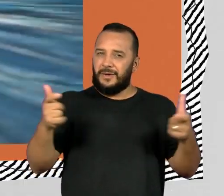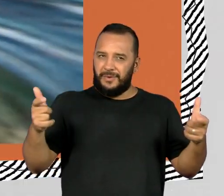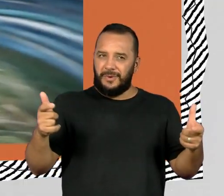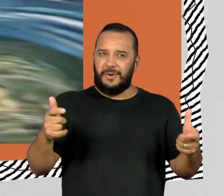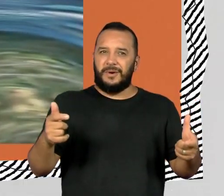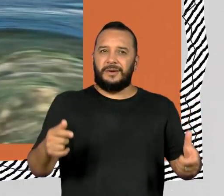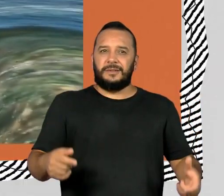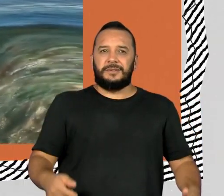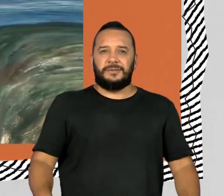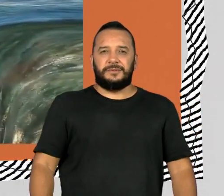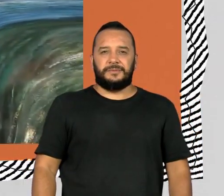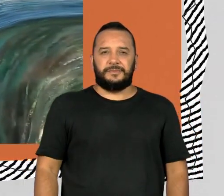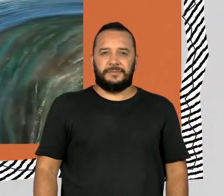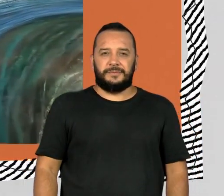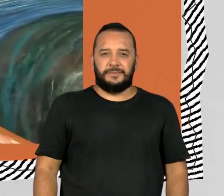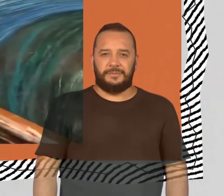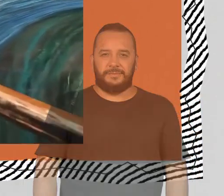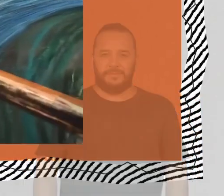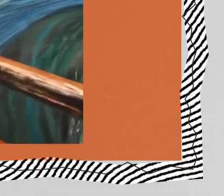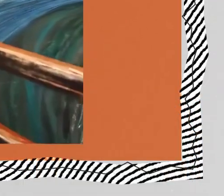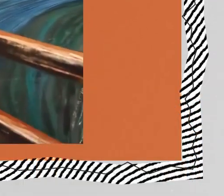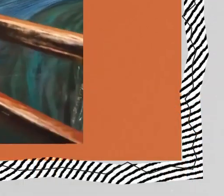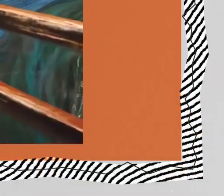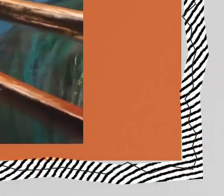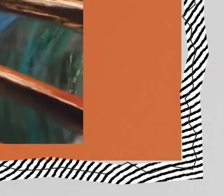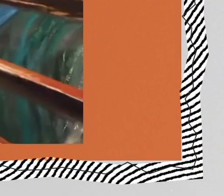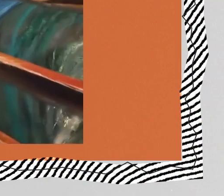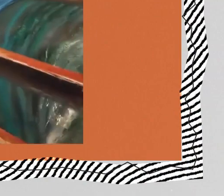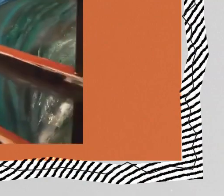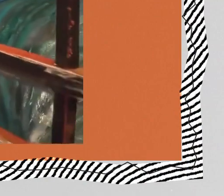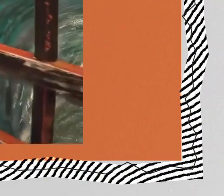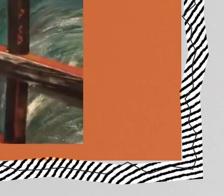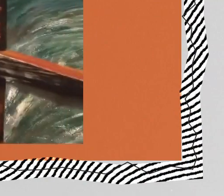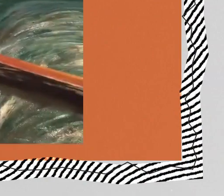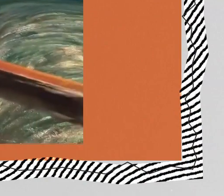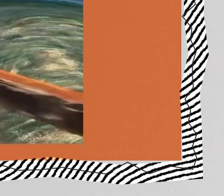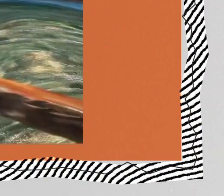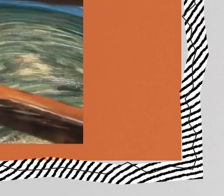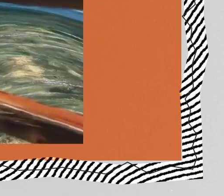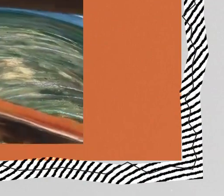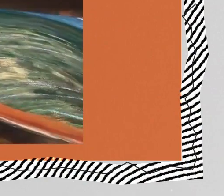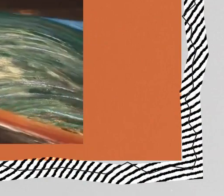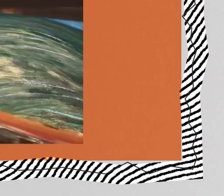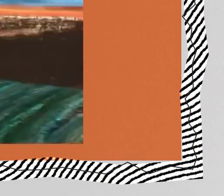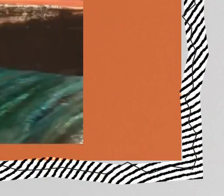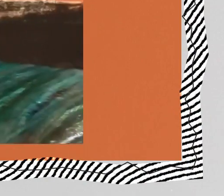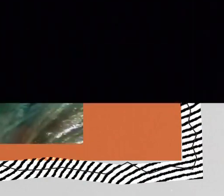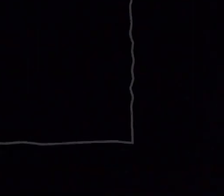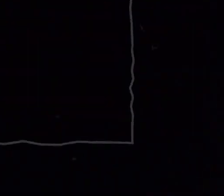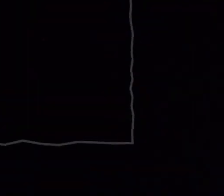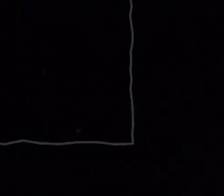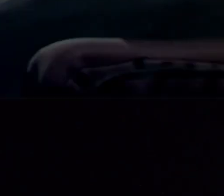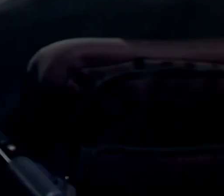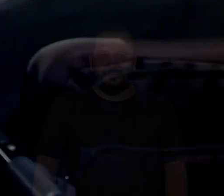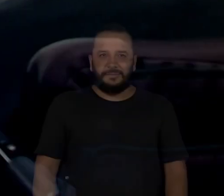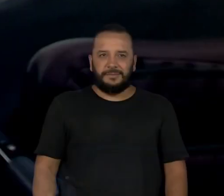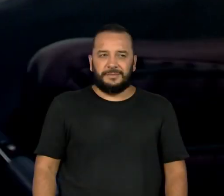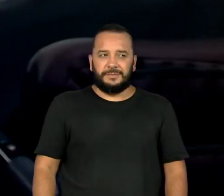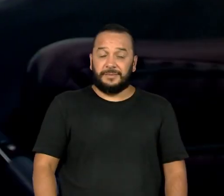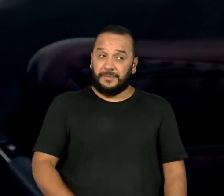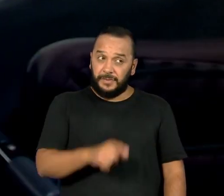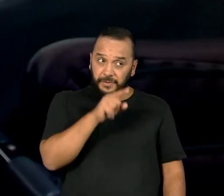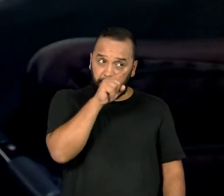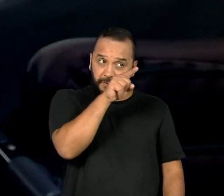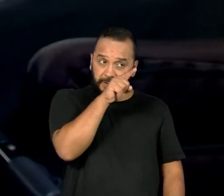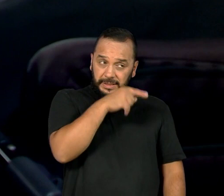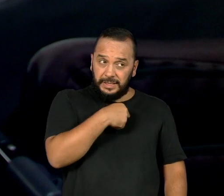Don't let it phase you. Go hit the bar up, go and get his car up. Tell him that is karma. Você diz que os